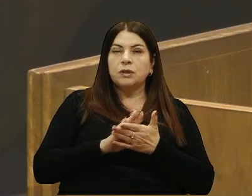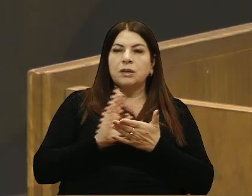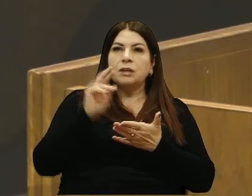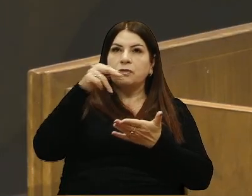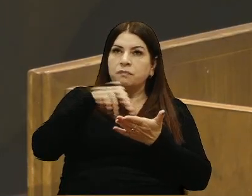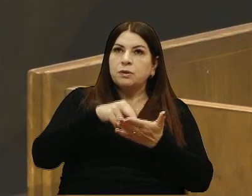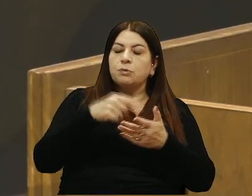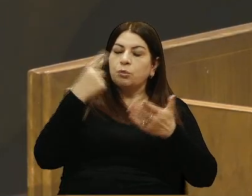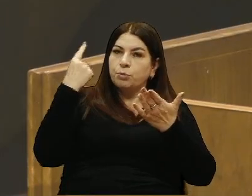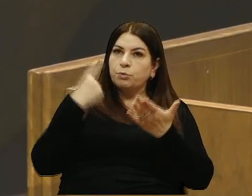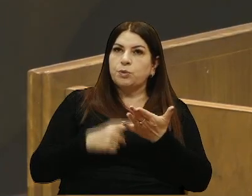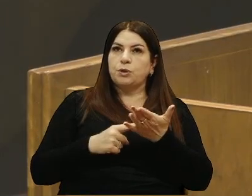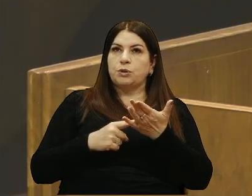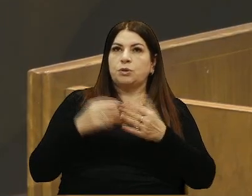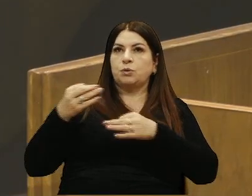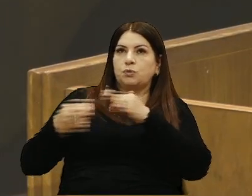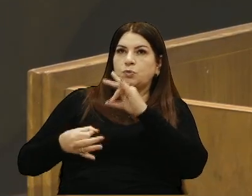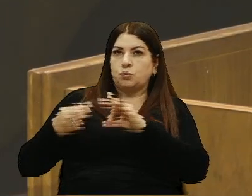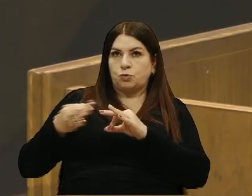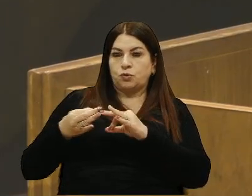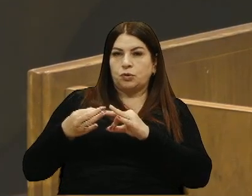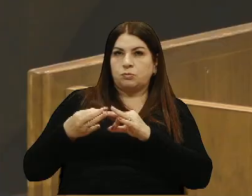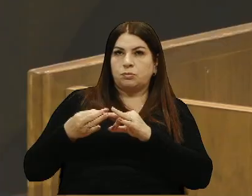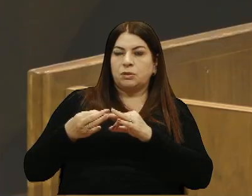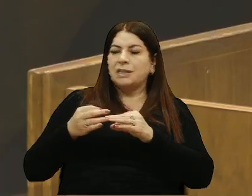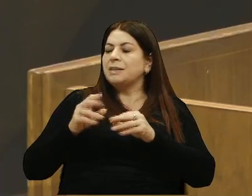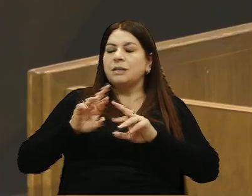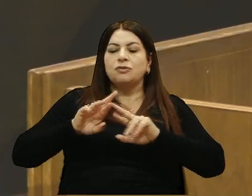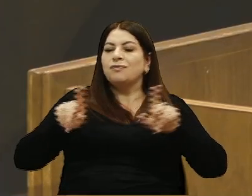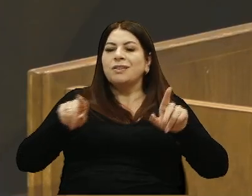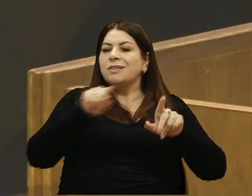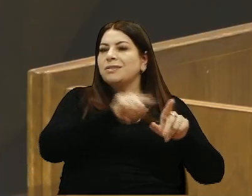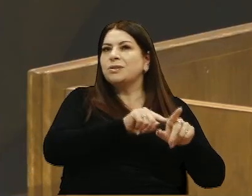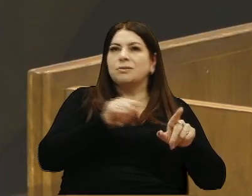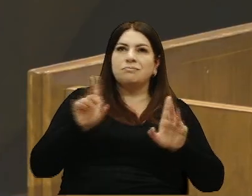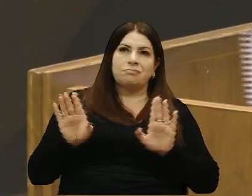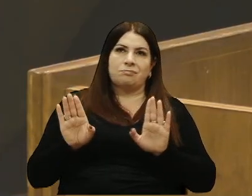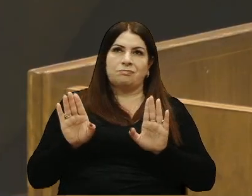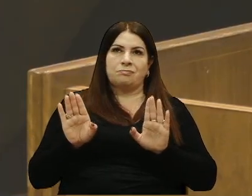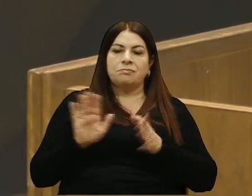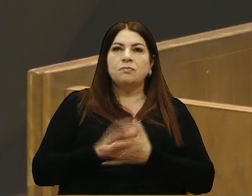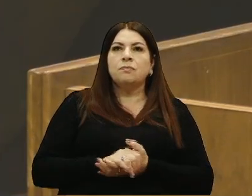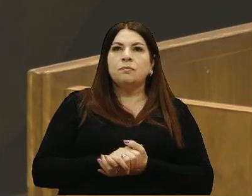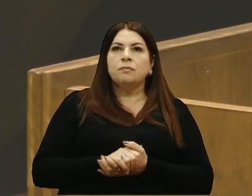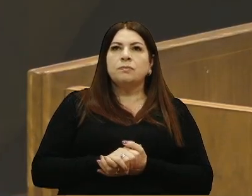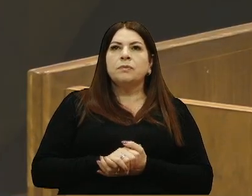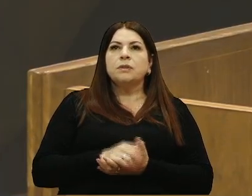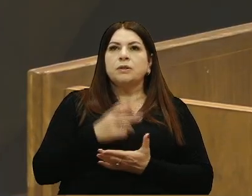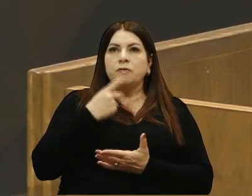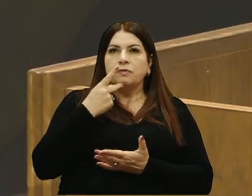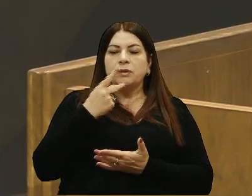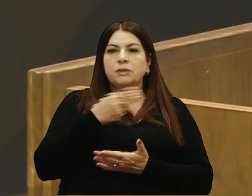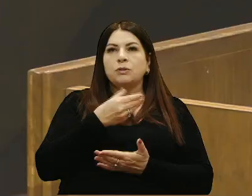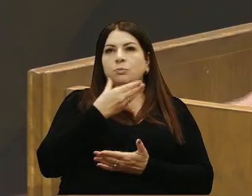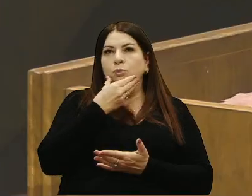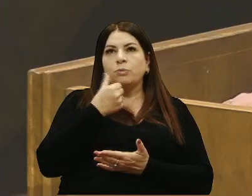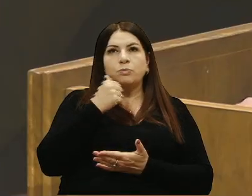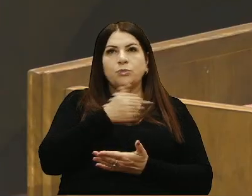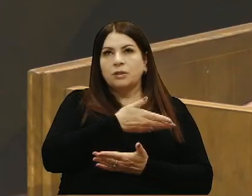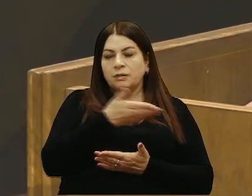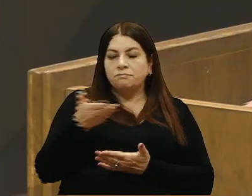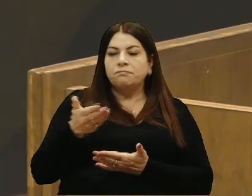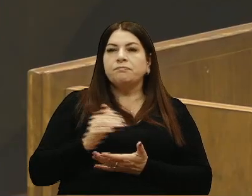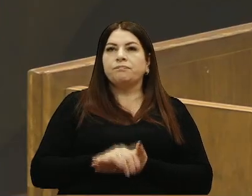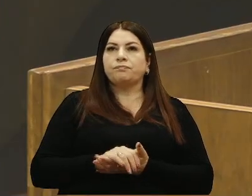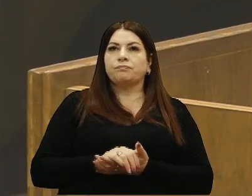seu compromisso com a justiça, sem distinção. Então eu quero dizer, senhoras e senhores, que